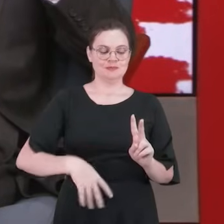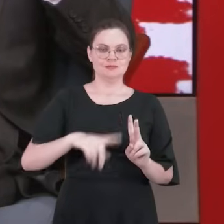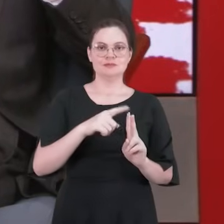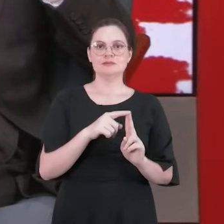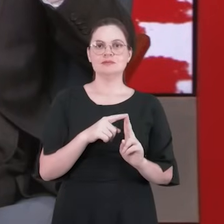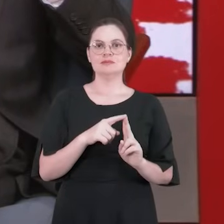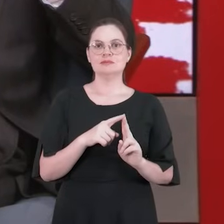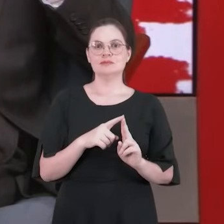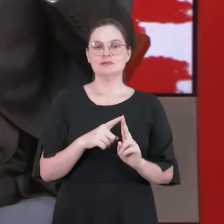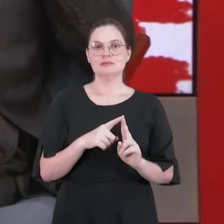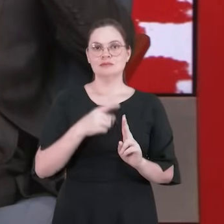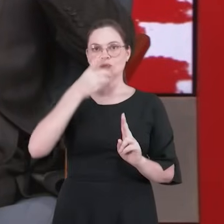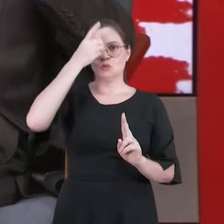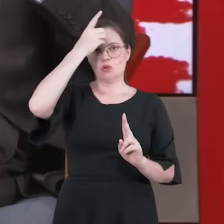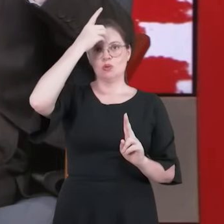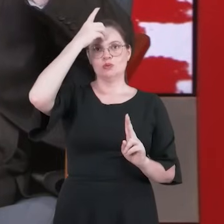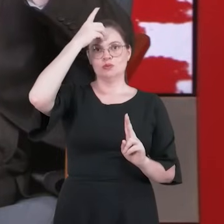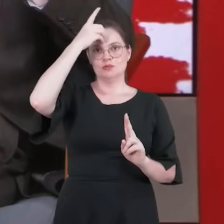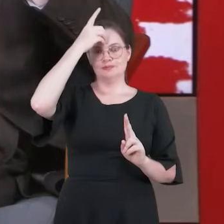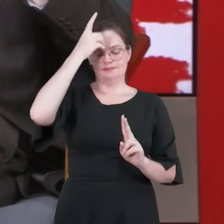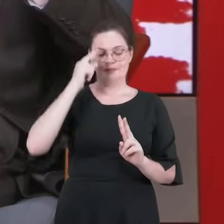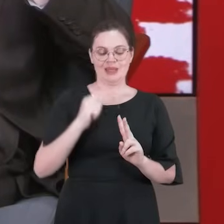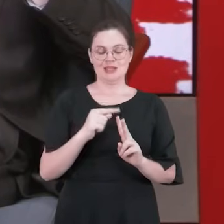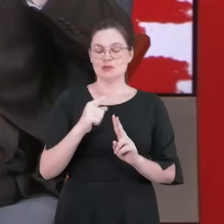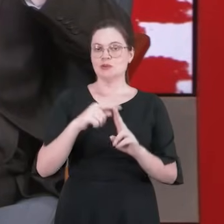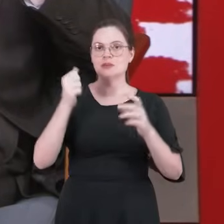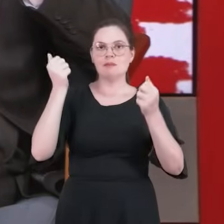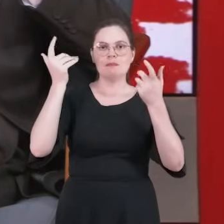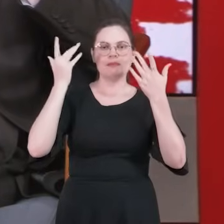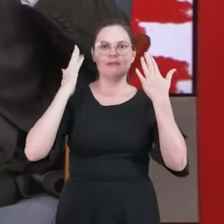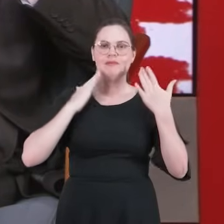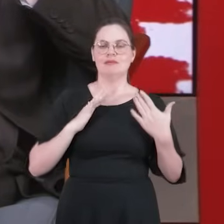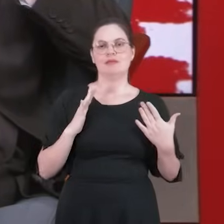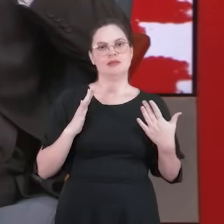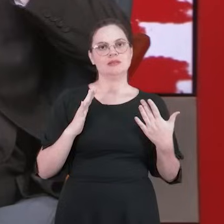os dons espirituais.